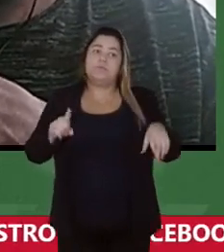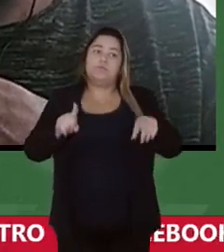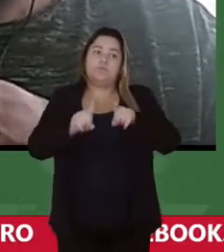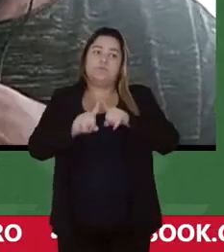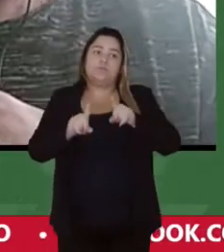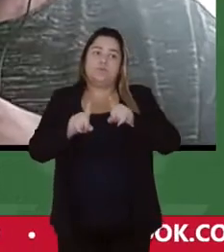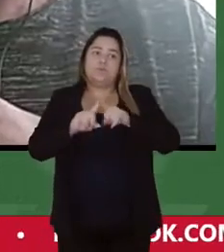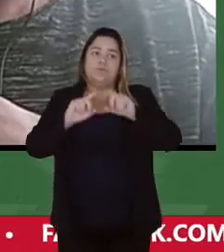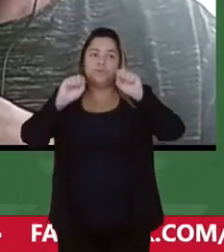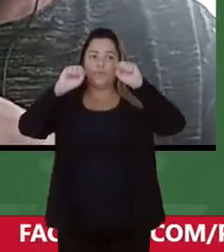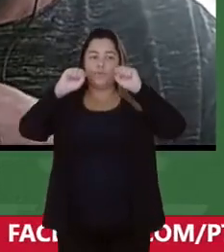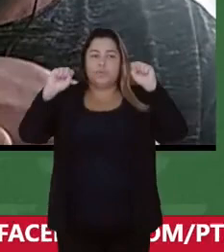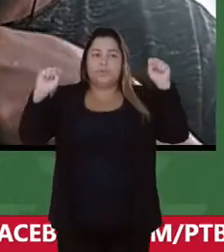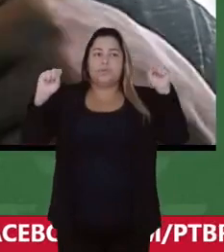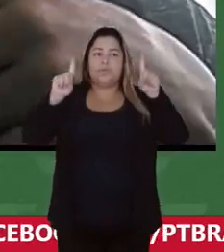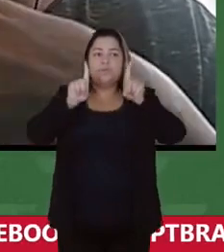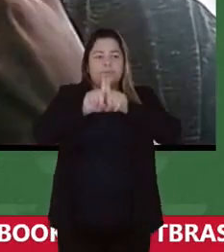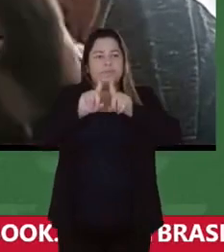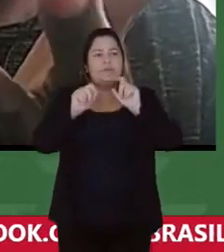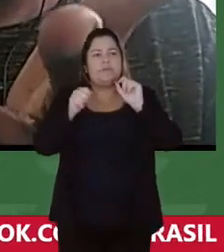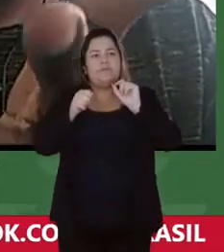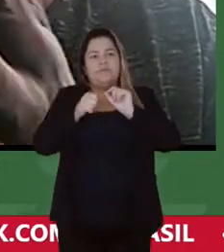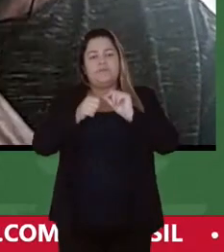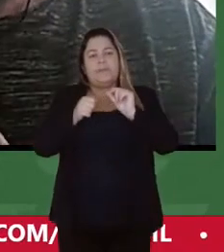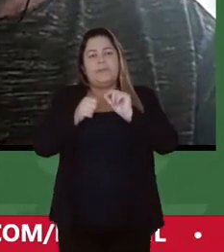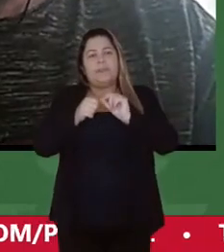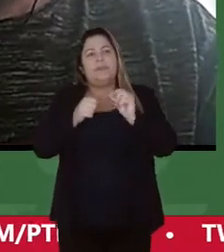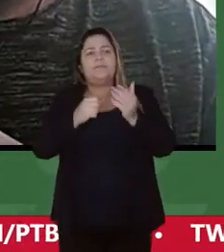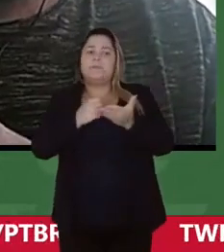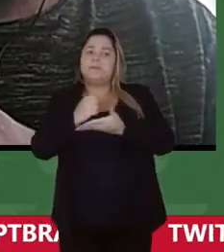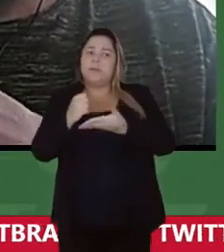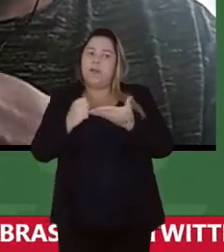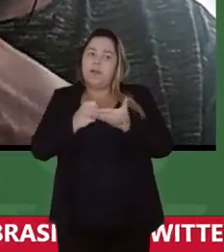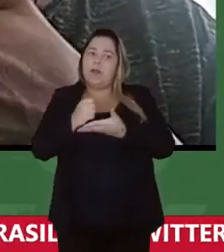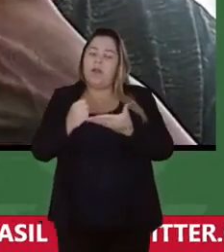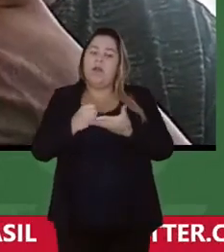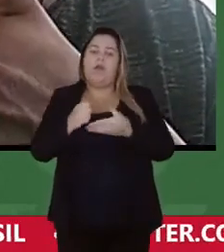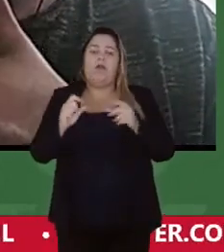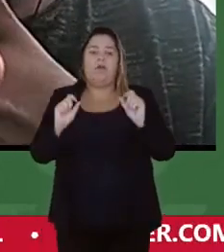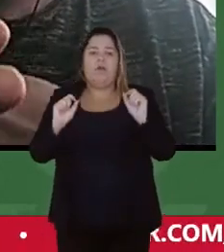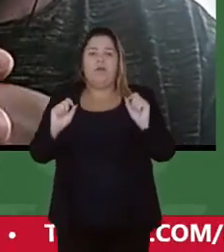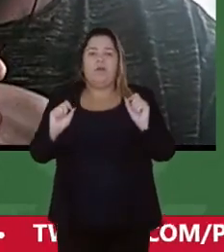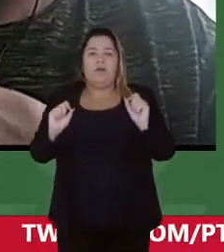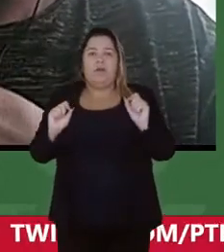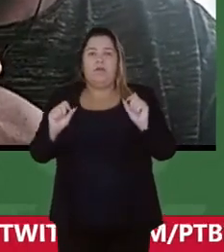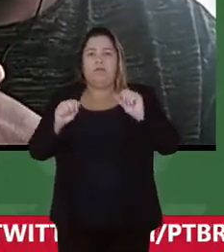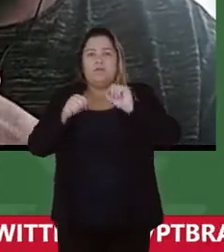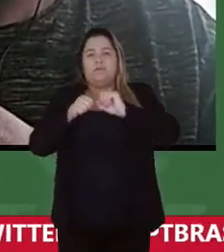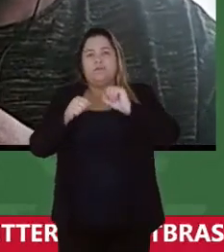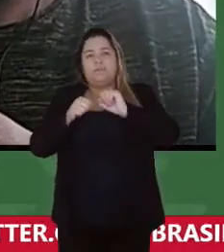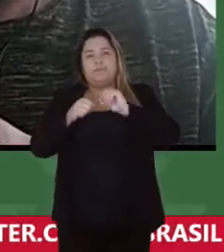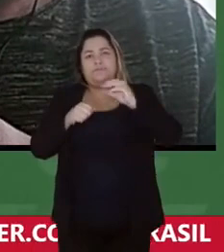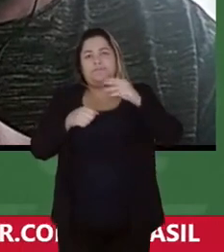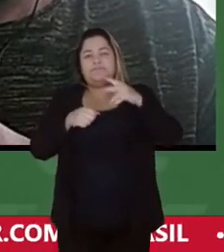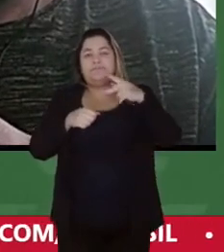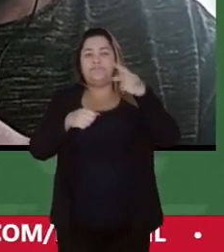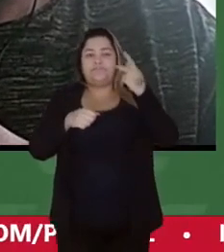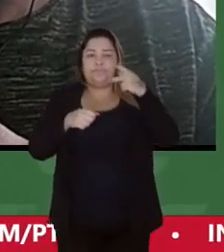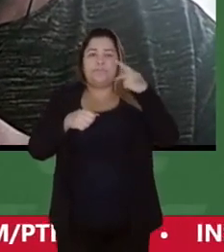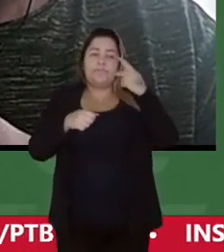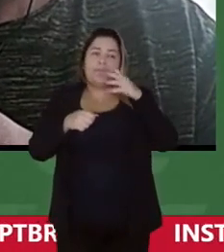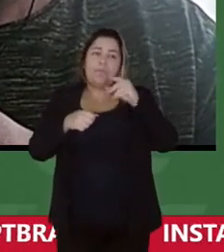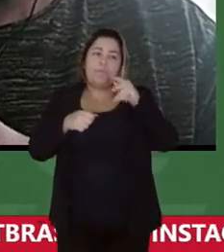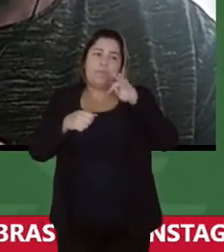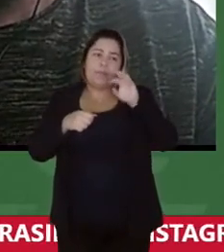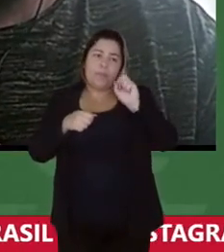Tribunal Federal utilizou ou se basilou, né, para fazer com que as políticas de cotas